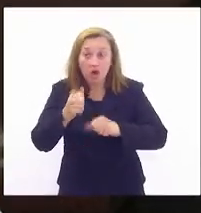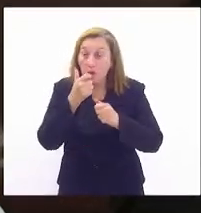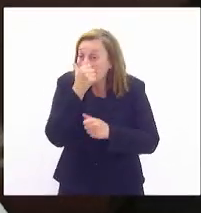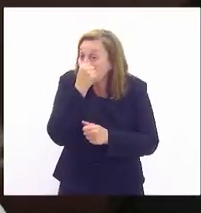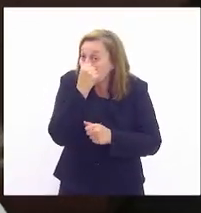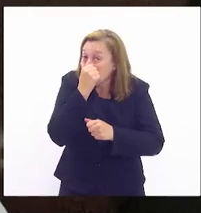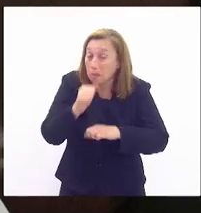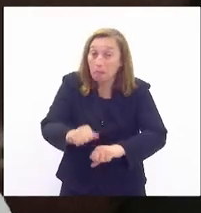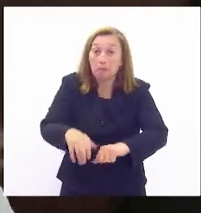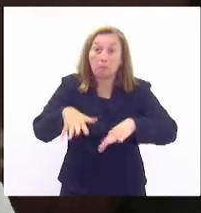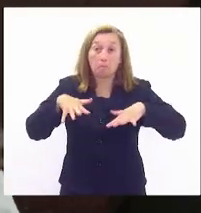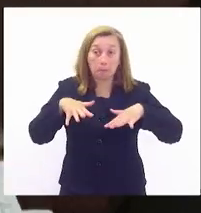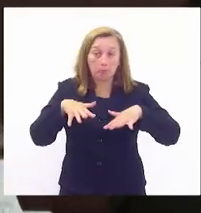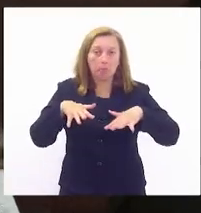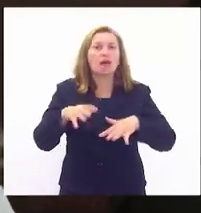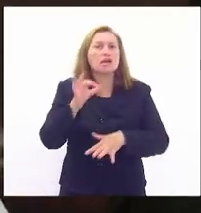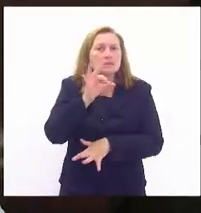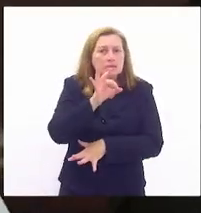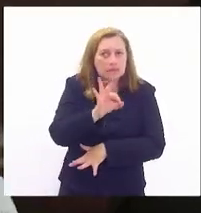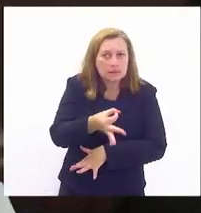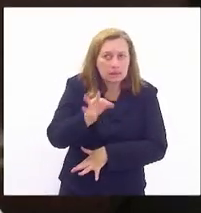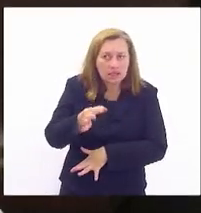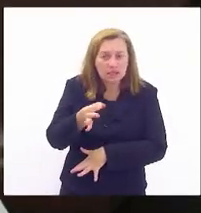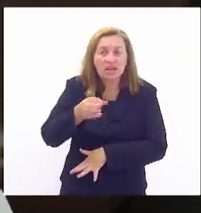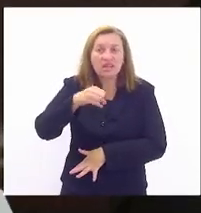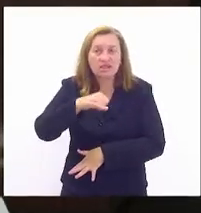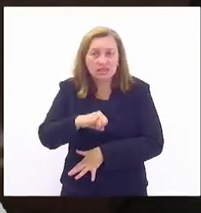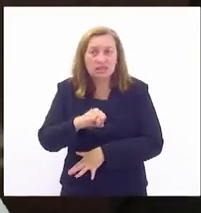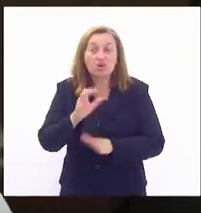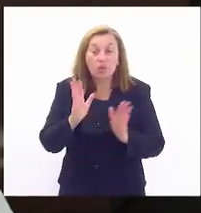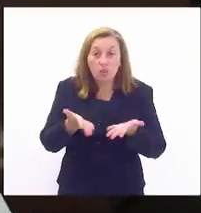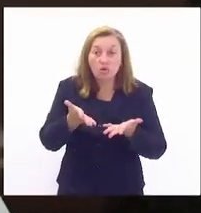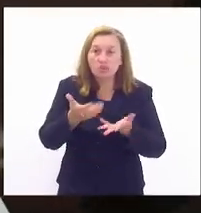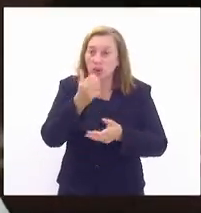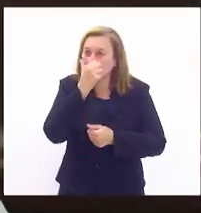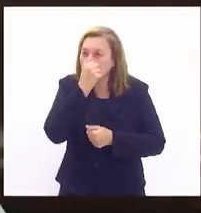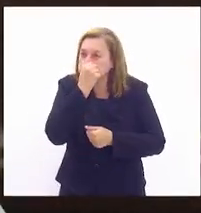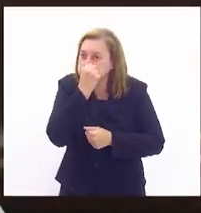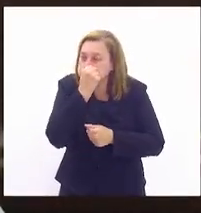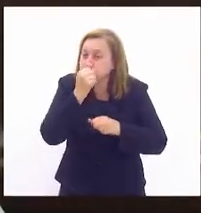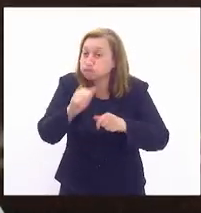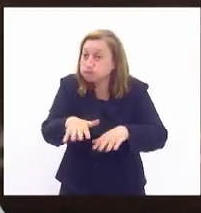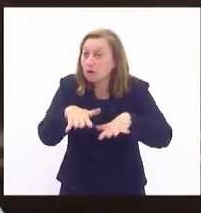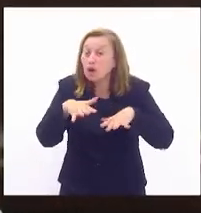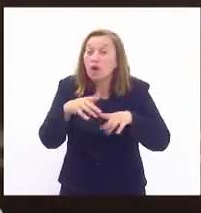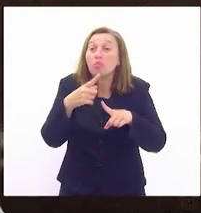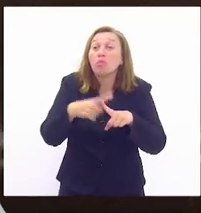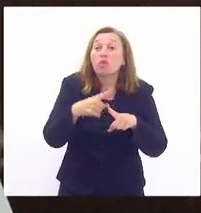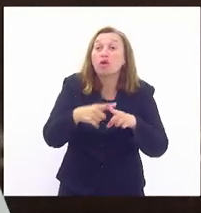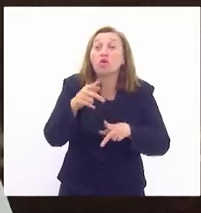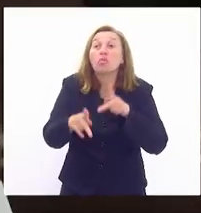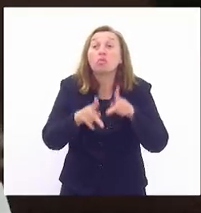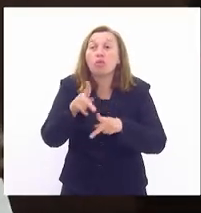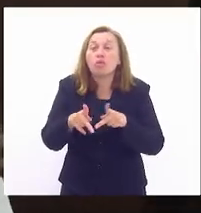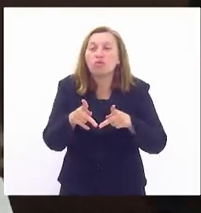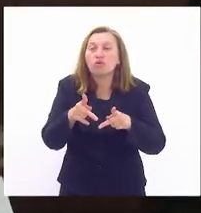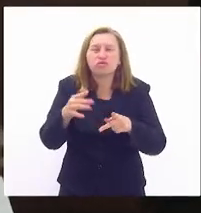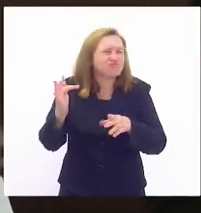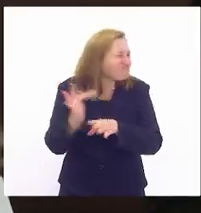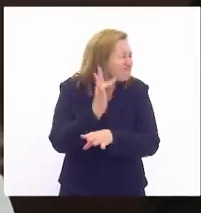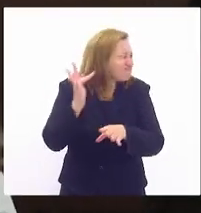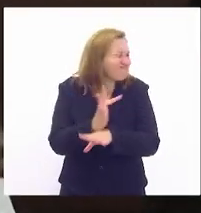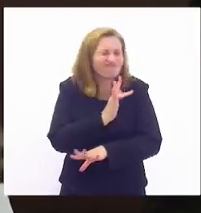cheia. Tenho certeza que se a plenária hoje está cheia, porque a população ela não aguenta